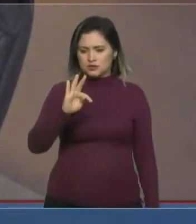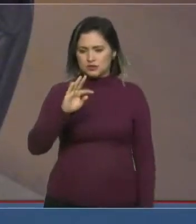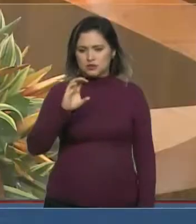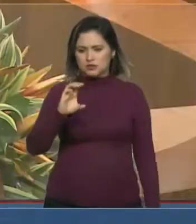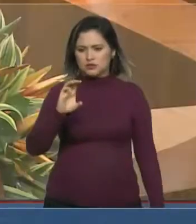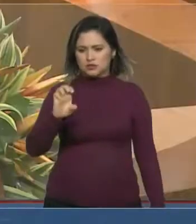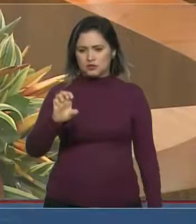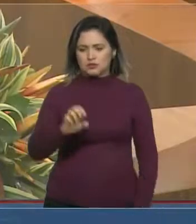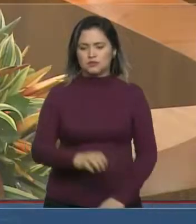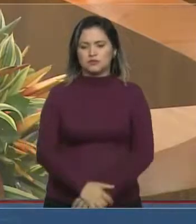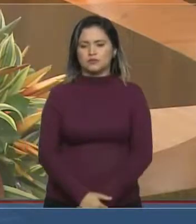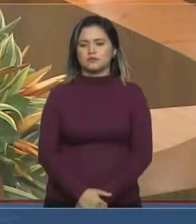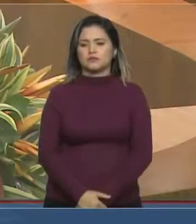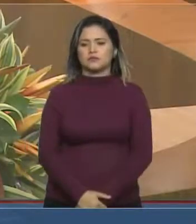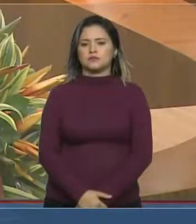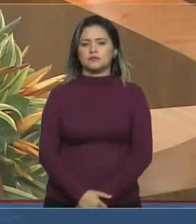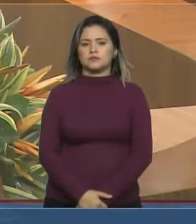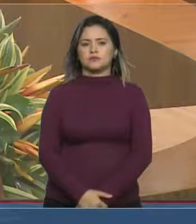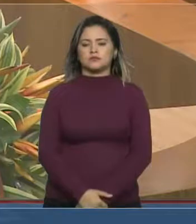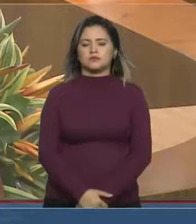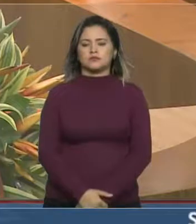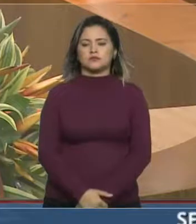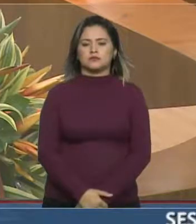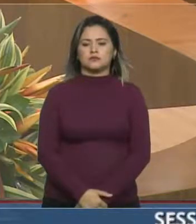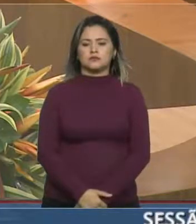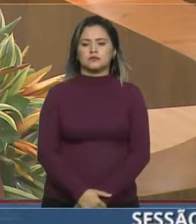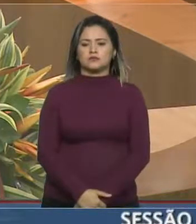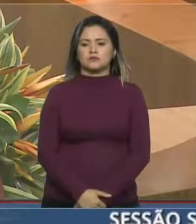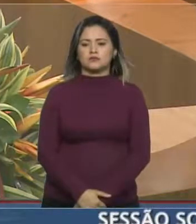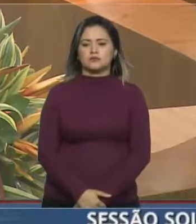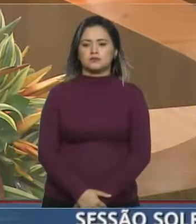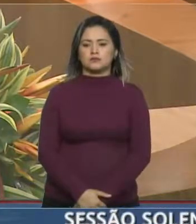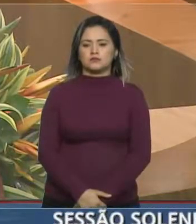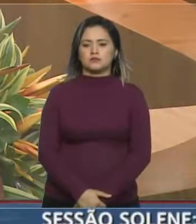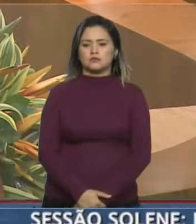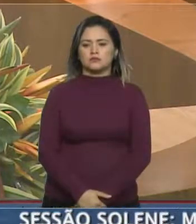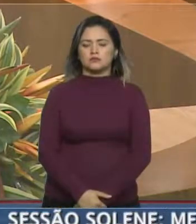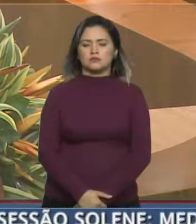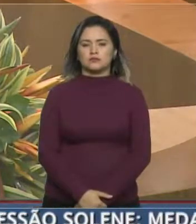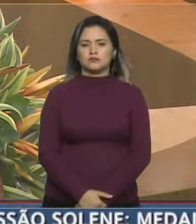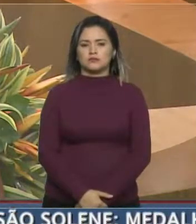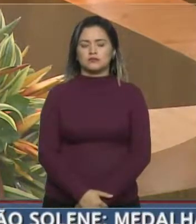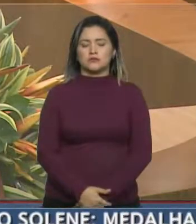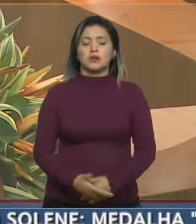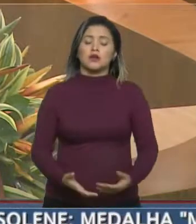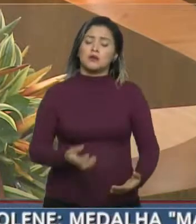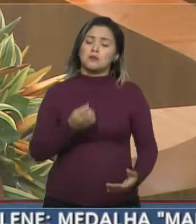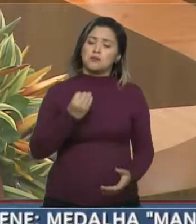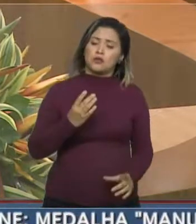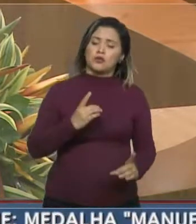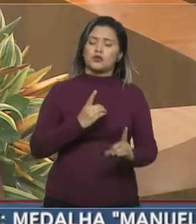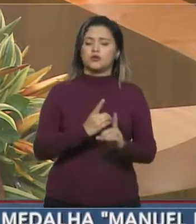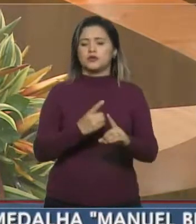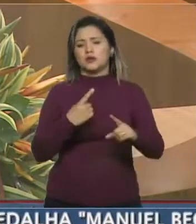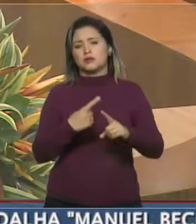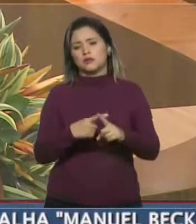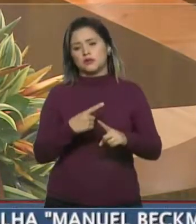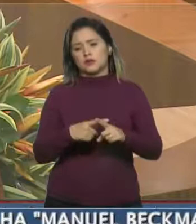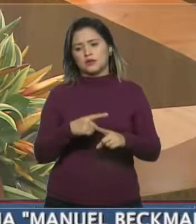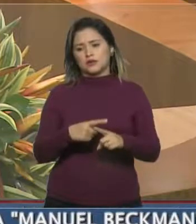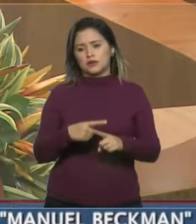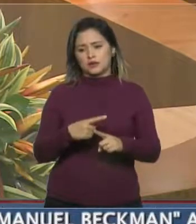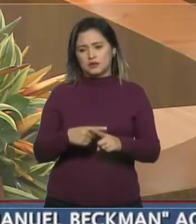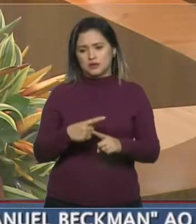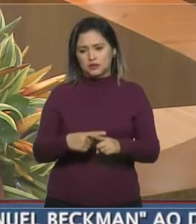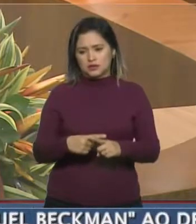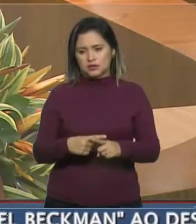E eu disse, presidente Otelino, de fato foi até bom ter encontrado, porque há um dia a mais no meu nome.